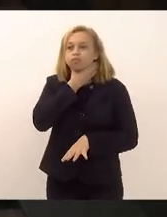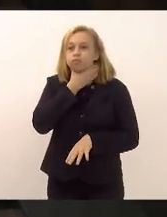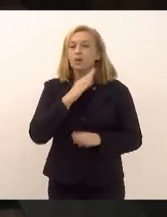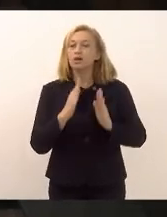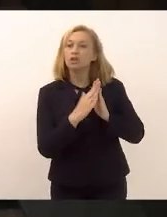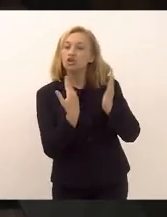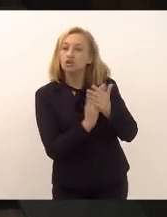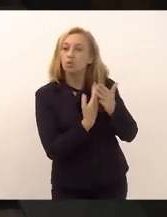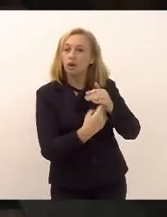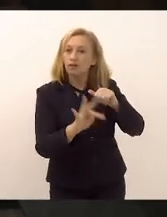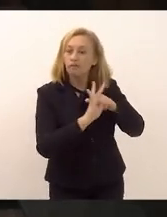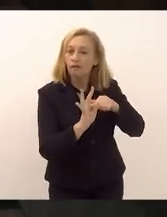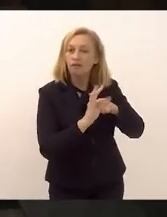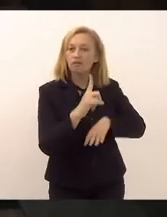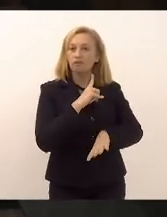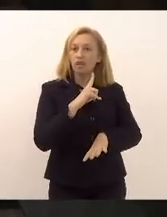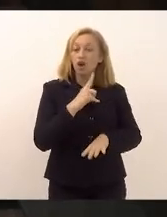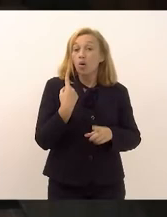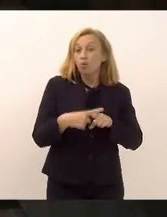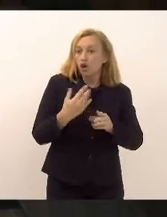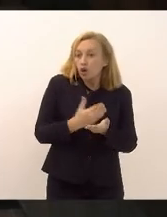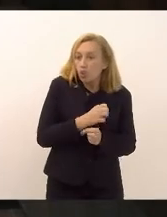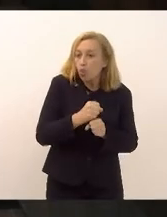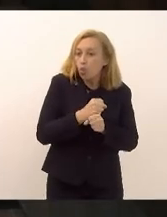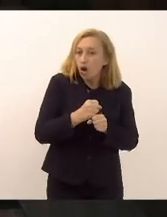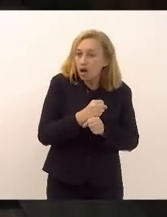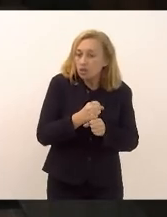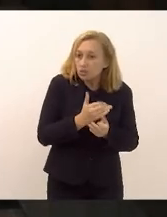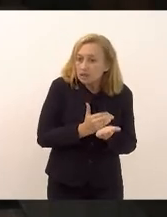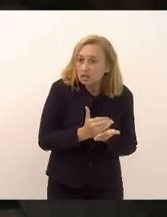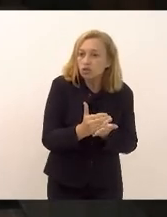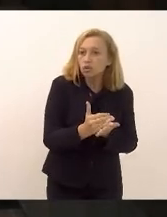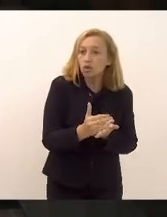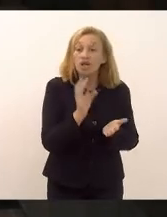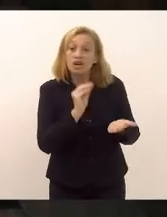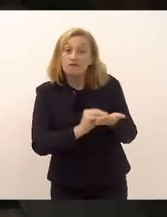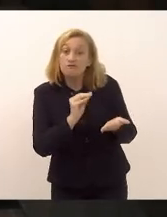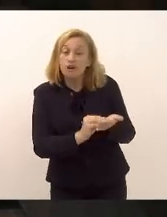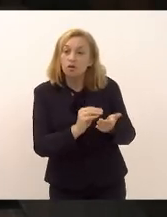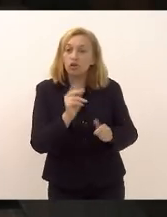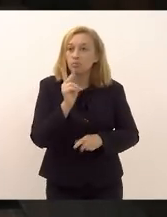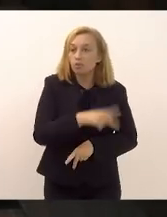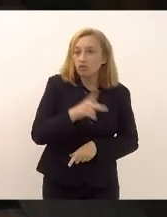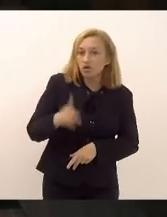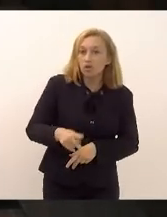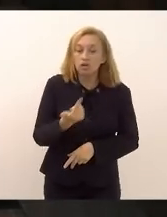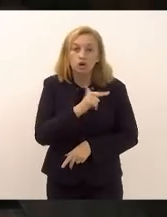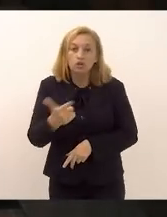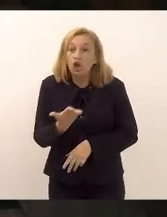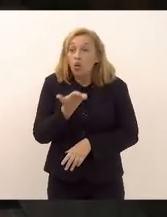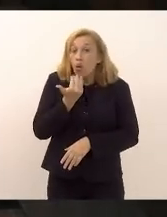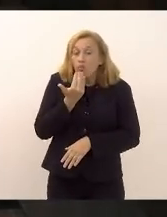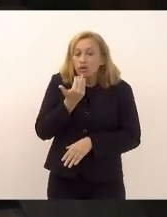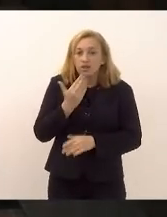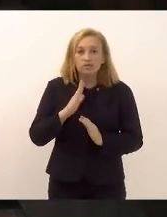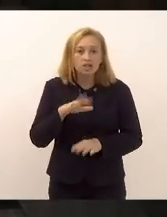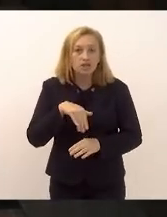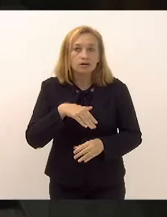encontra, porque o ano letivo começou e faltam professores, o ano letivo começou e não tem merenda para as